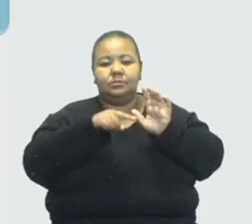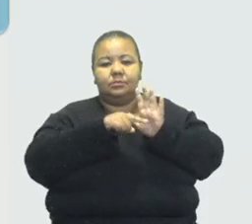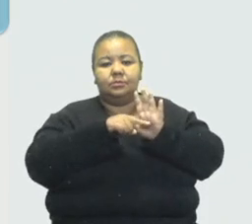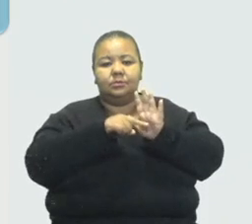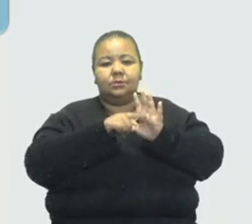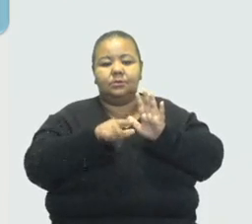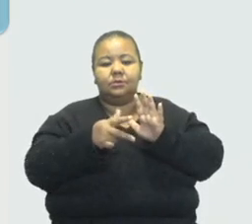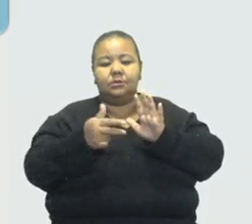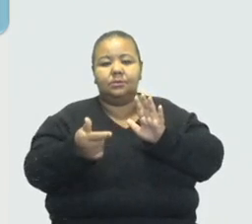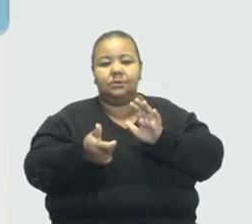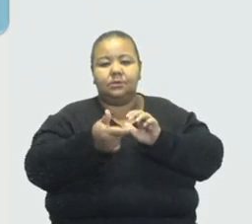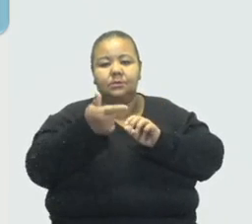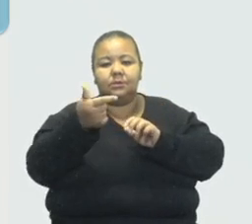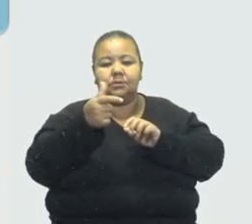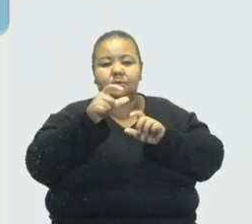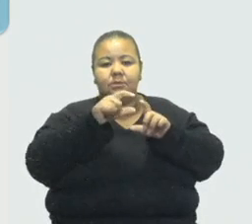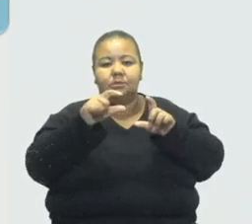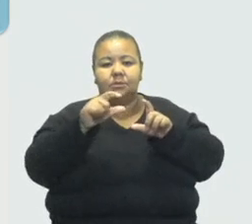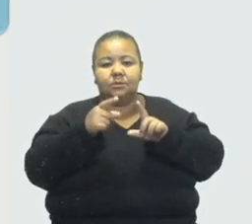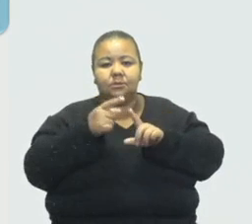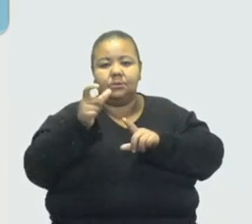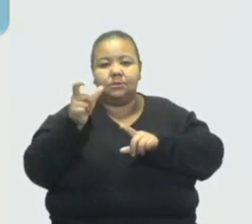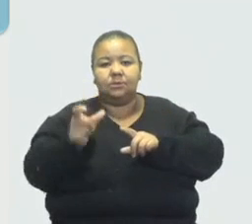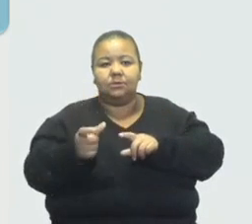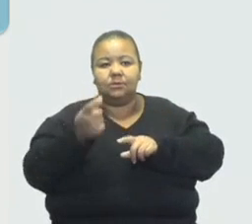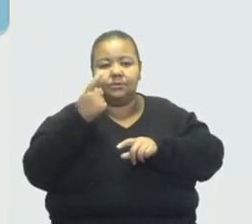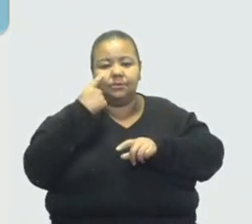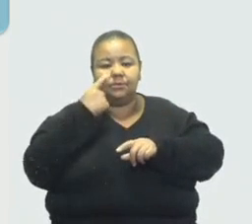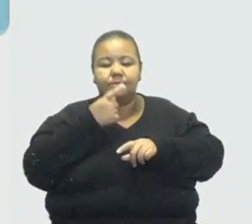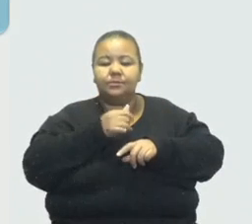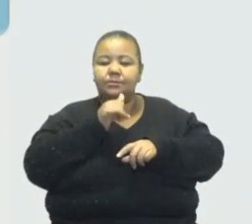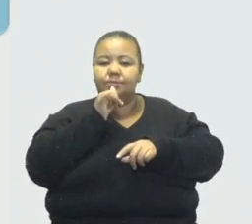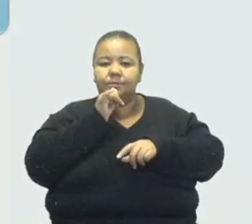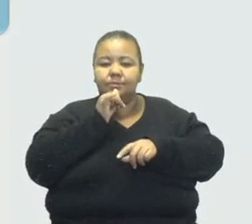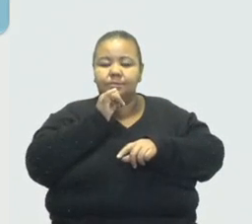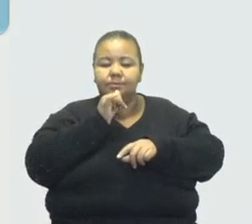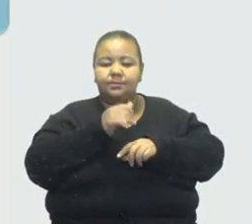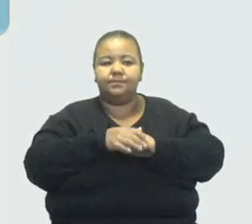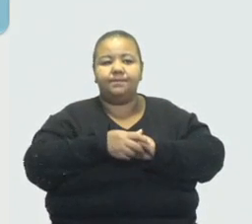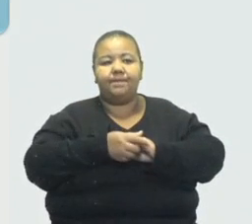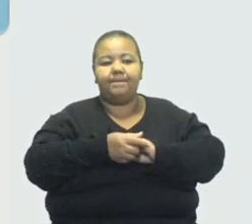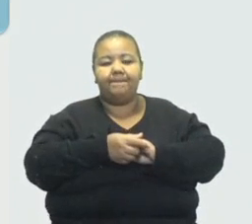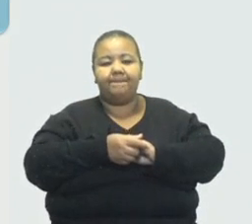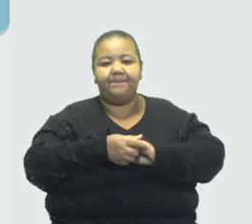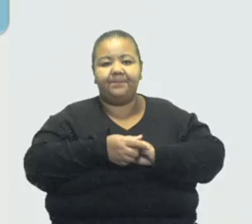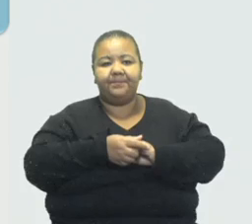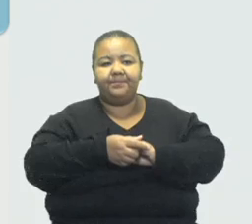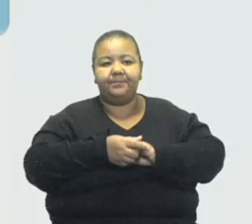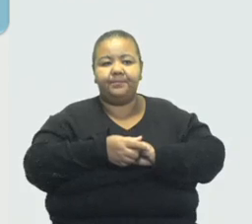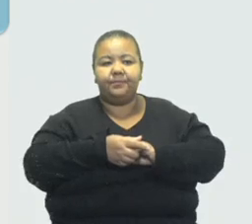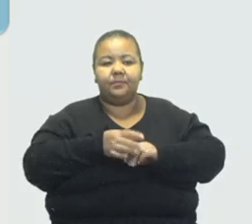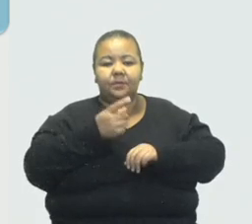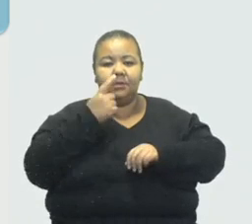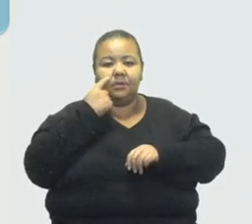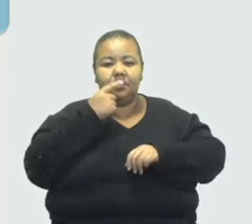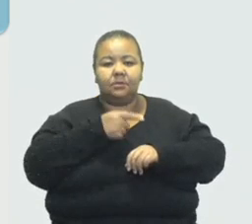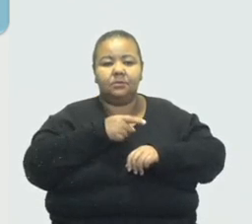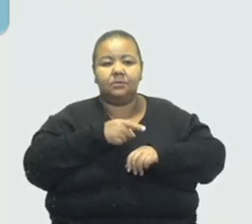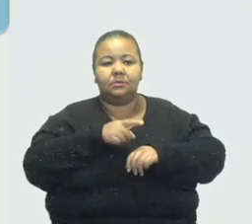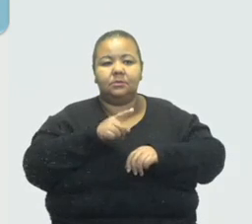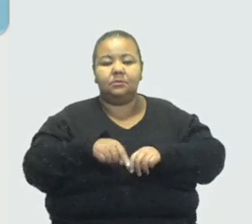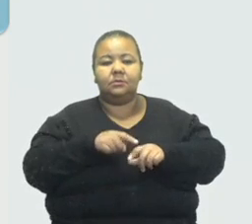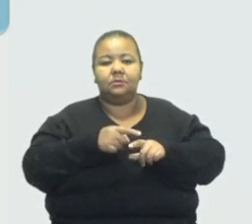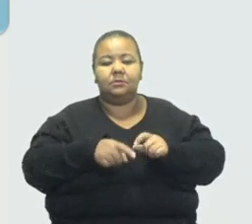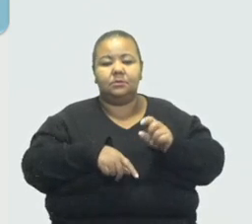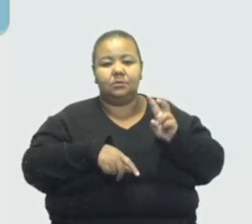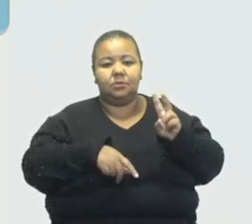está na segunda linha e na primeira coluna. Vamos ver um exemplo de uma matriz para encontrar essa possibilidade? Veja que nós temos uma matriz quadrada